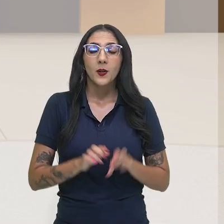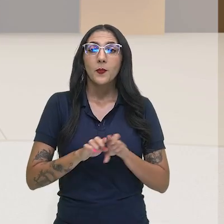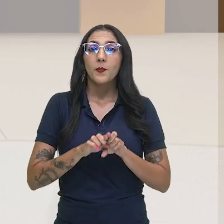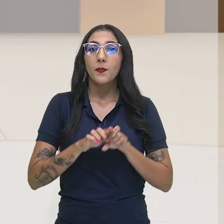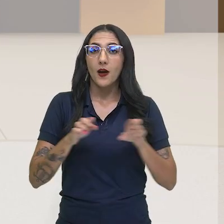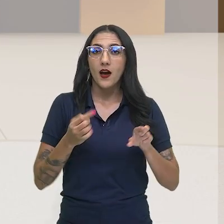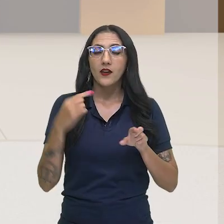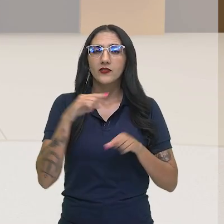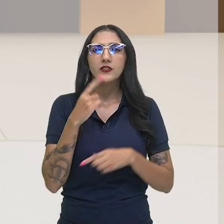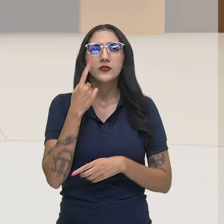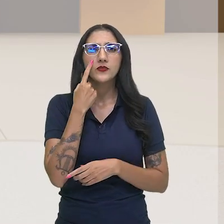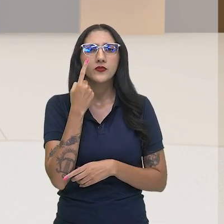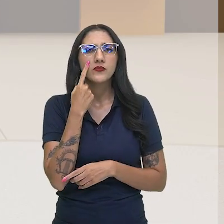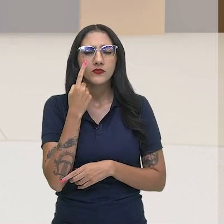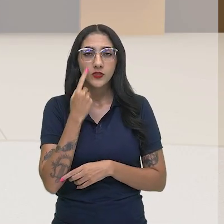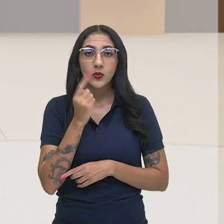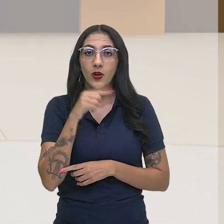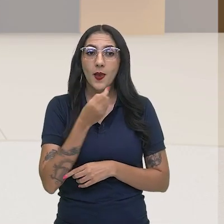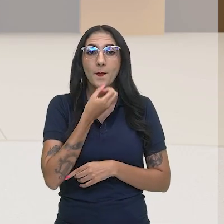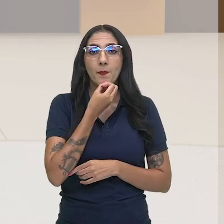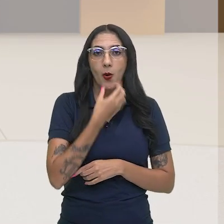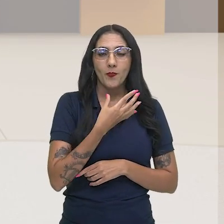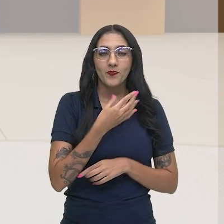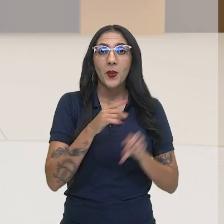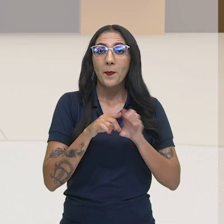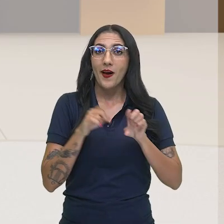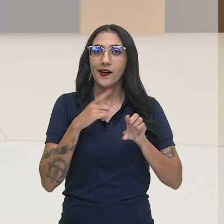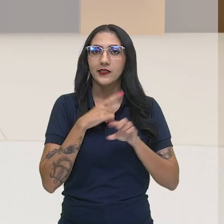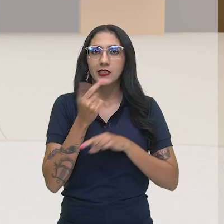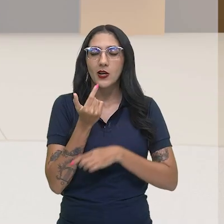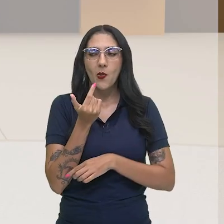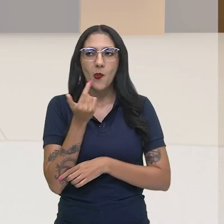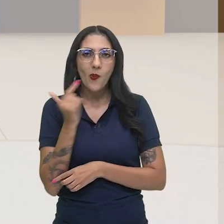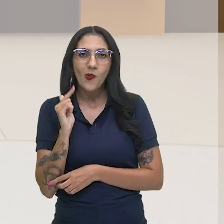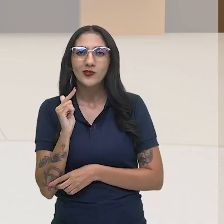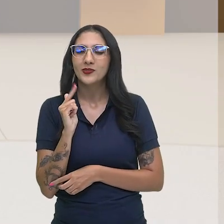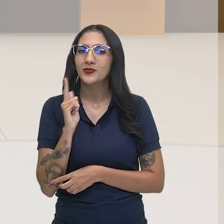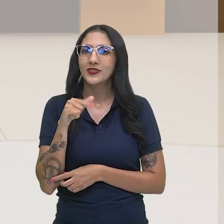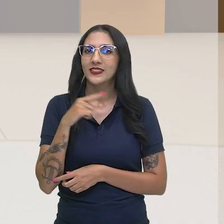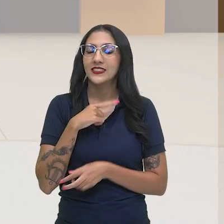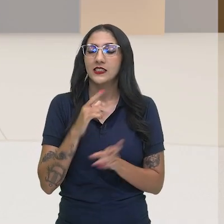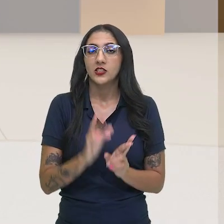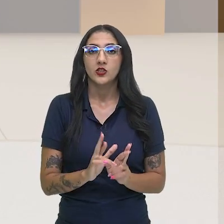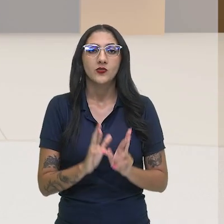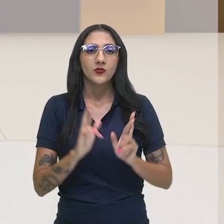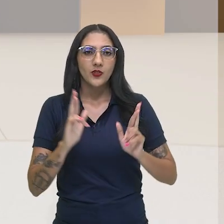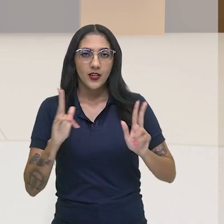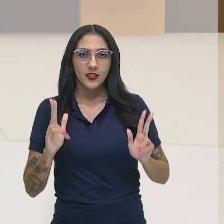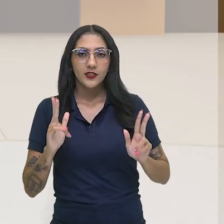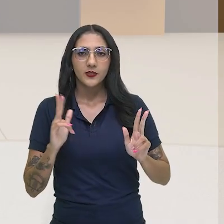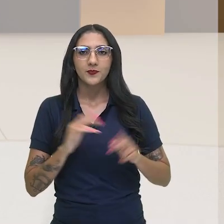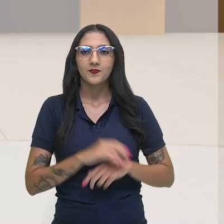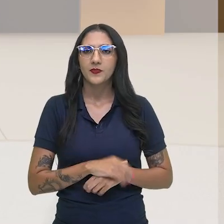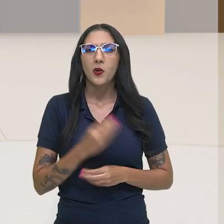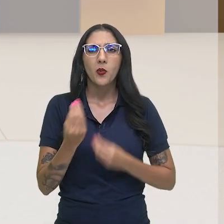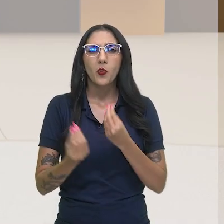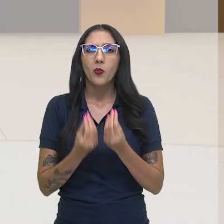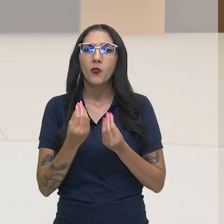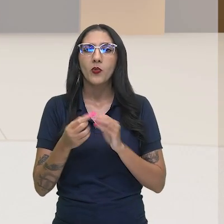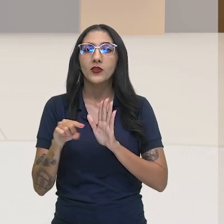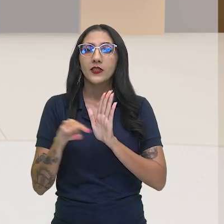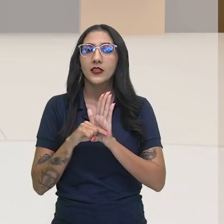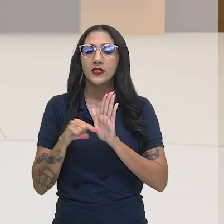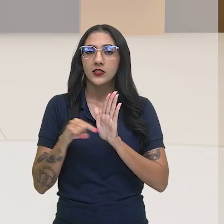que ele é positivo. Mas existem alguns casos em que o resultado não vai ser positivo. Nesse caso, negativo, a gente vai representar